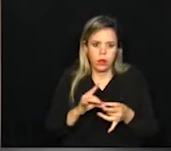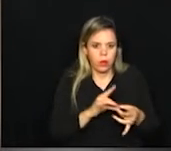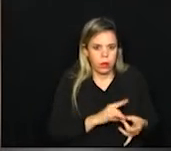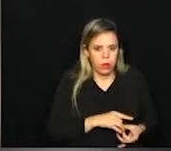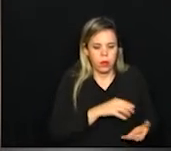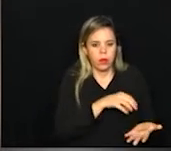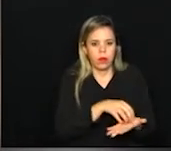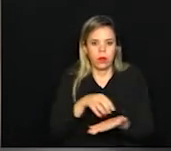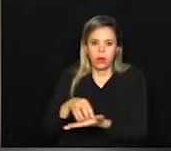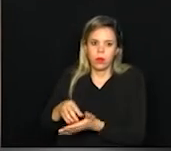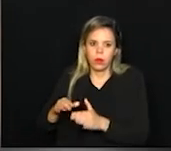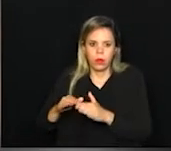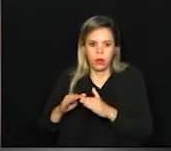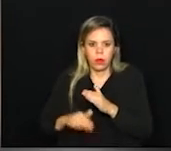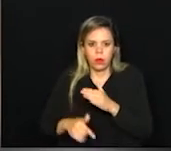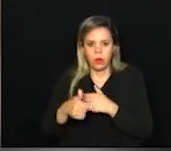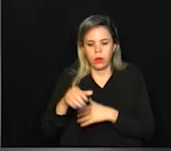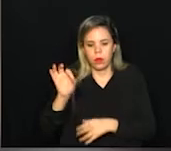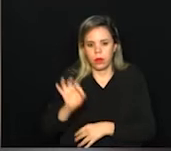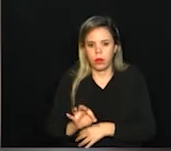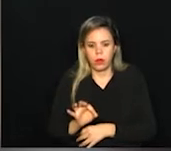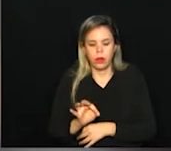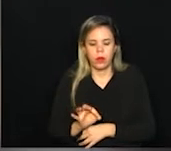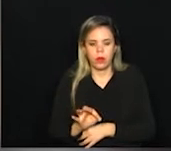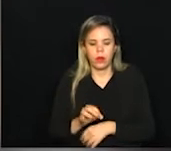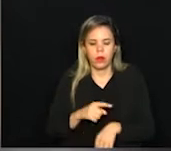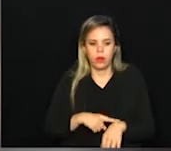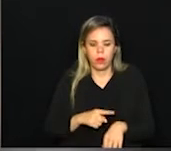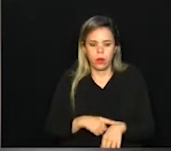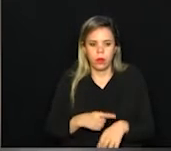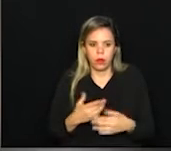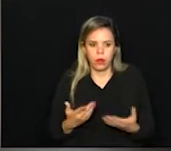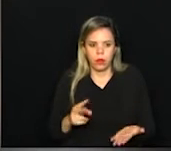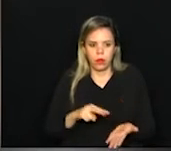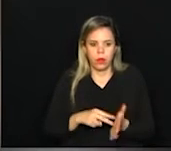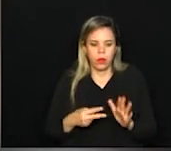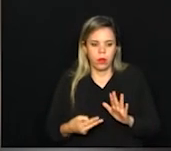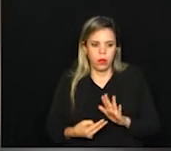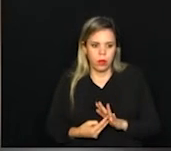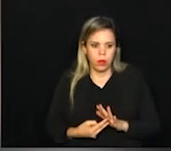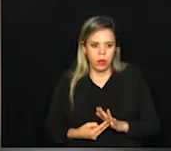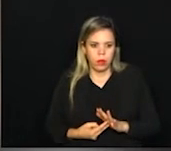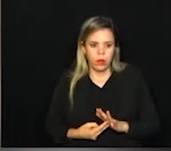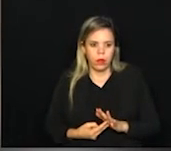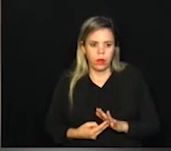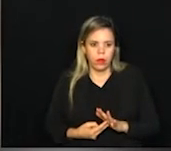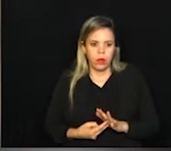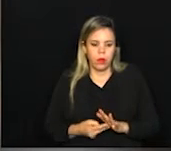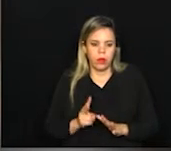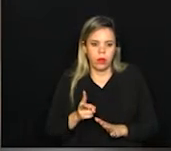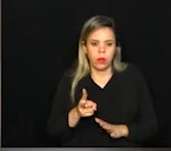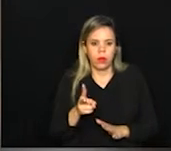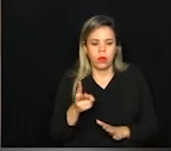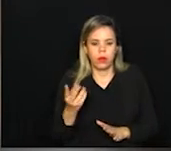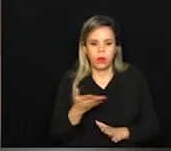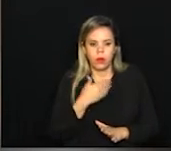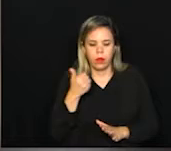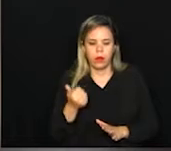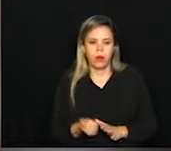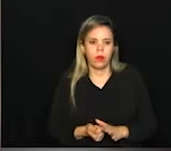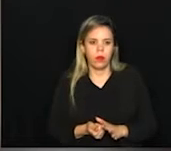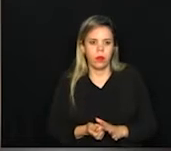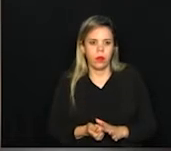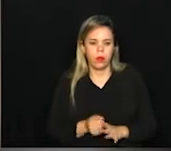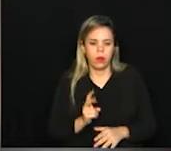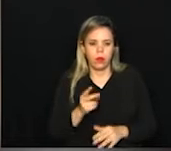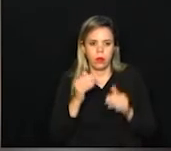as regiões abaixo de 70% nesse momento, significando de forma muito constante essa melhora. Mas nós